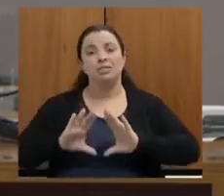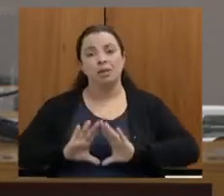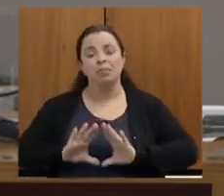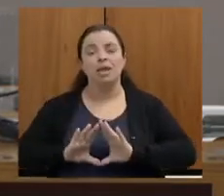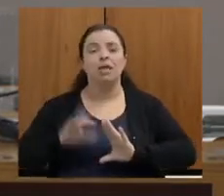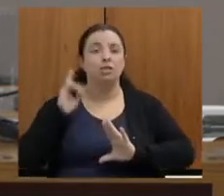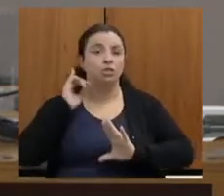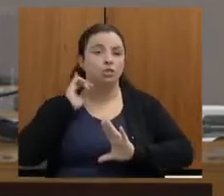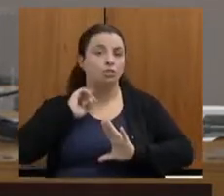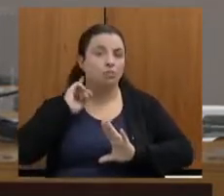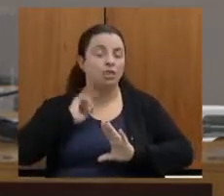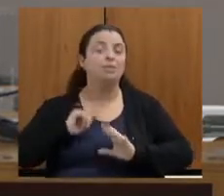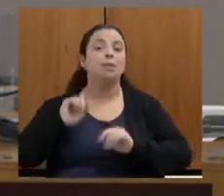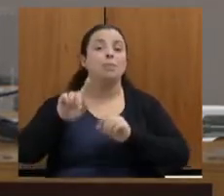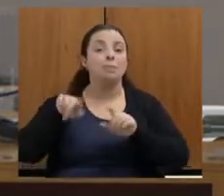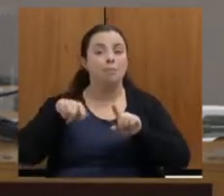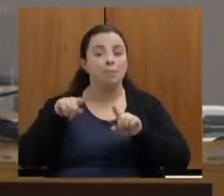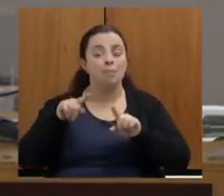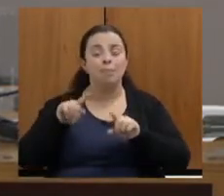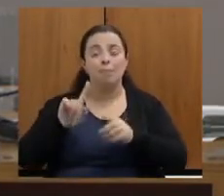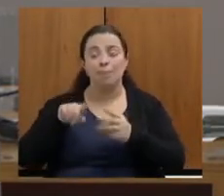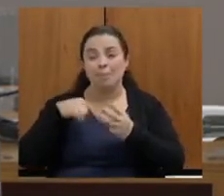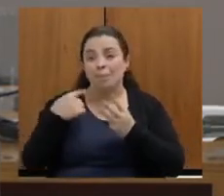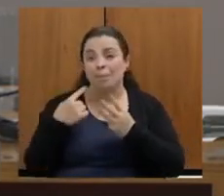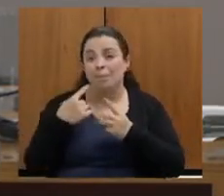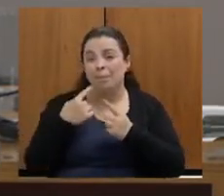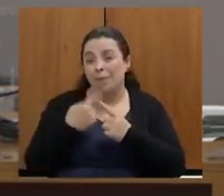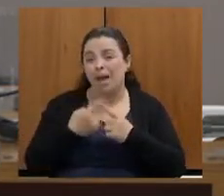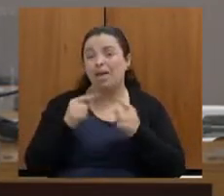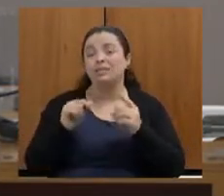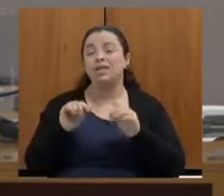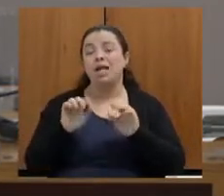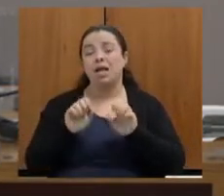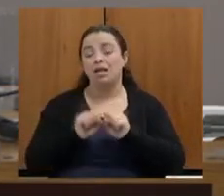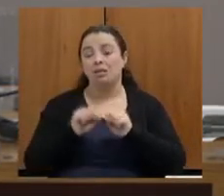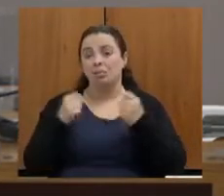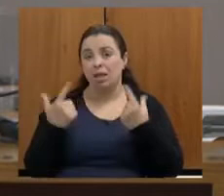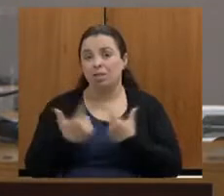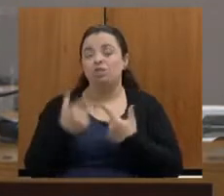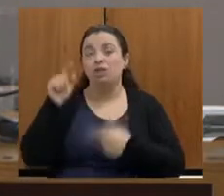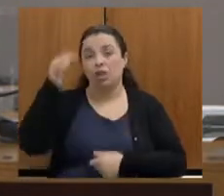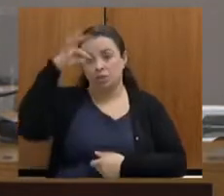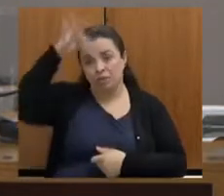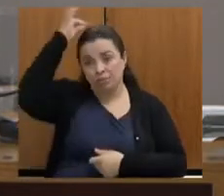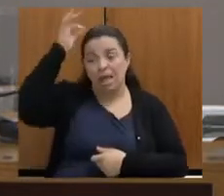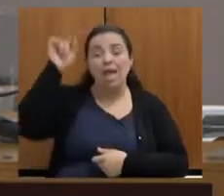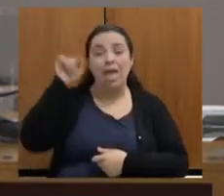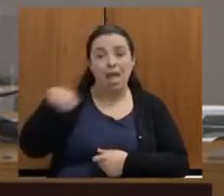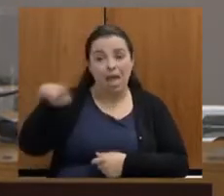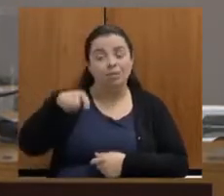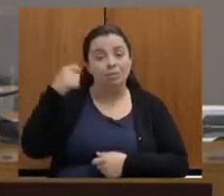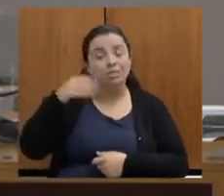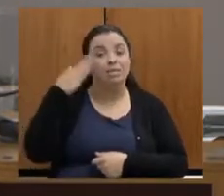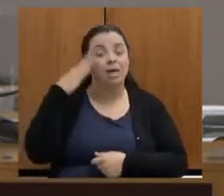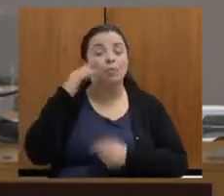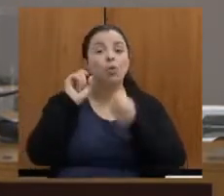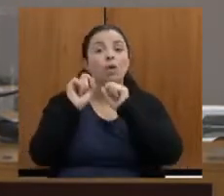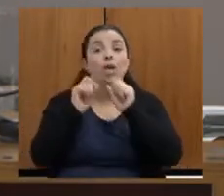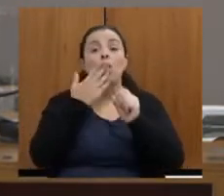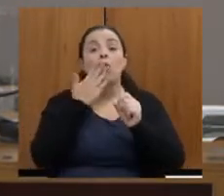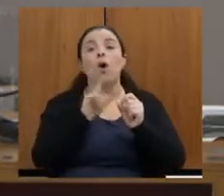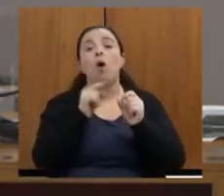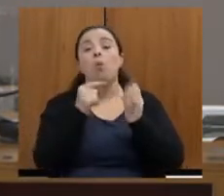Legislativa do Espírito Santo que devem ser comunicada previamente do que se pensa em fazer e a